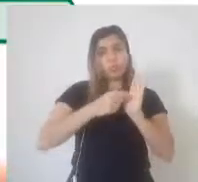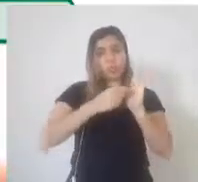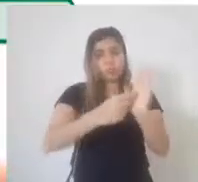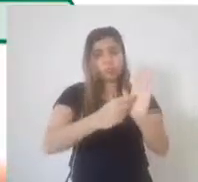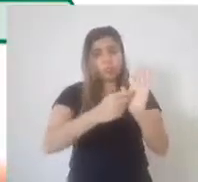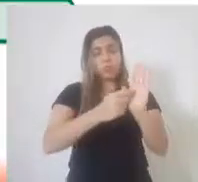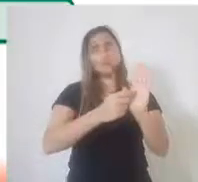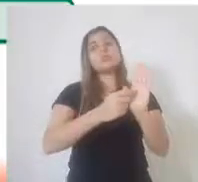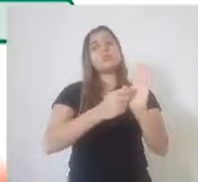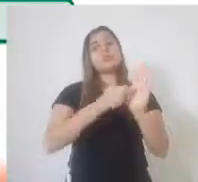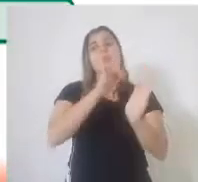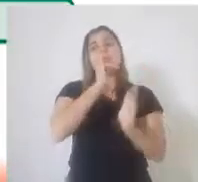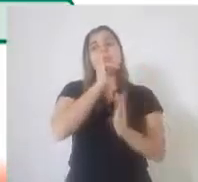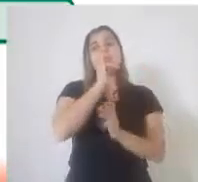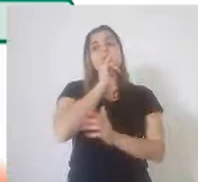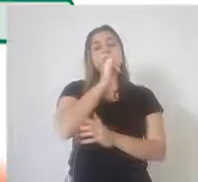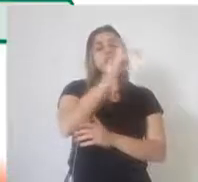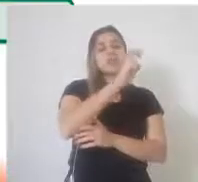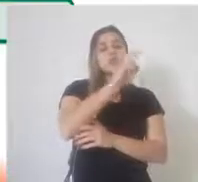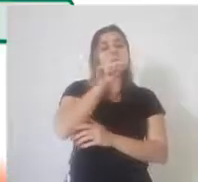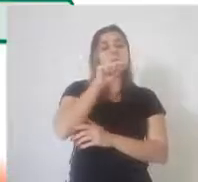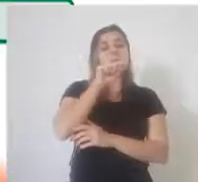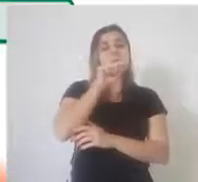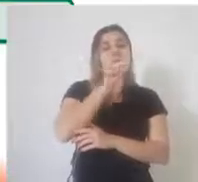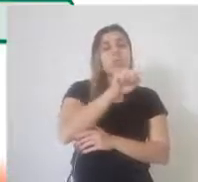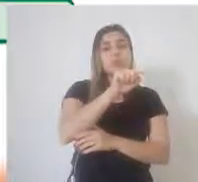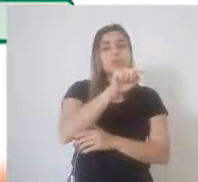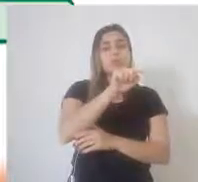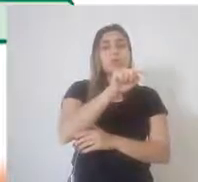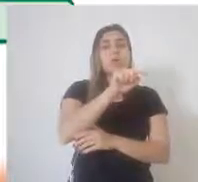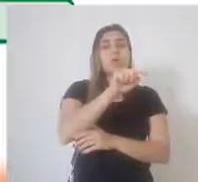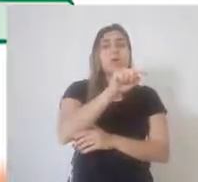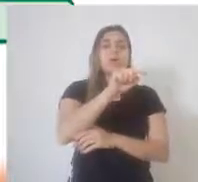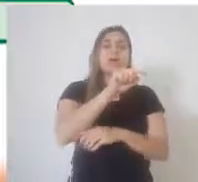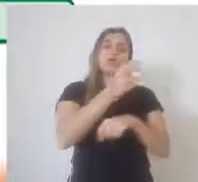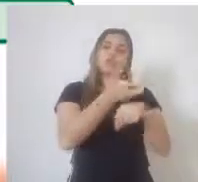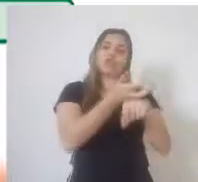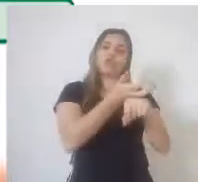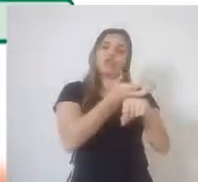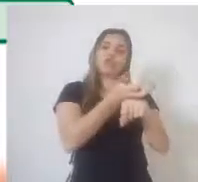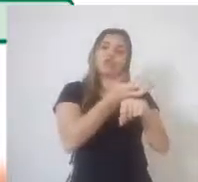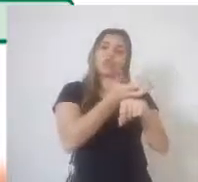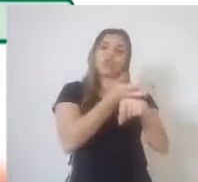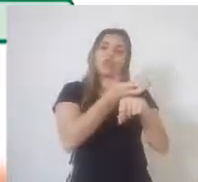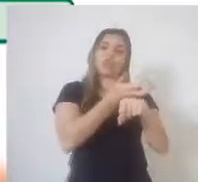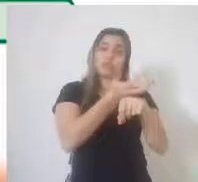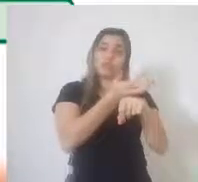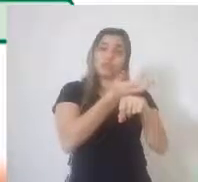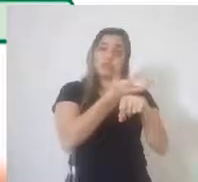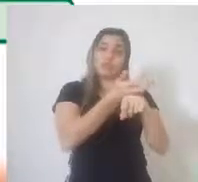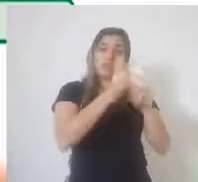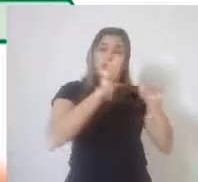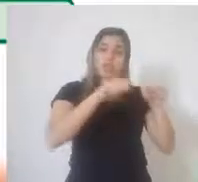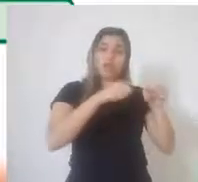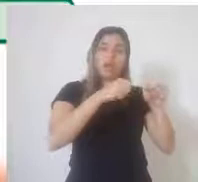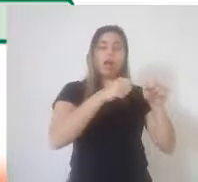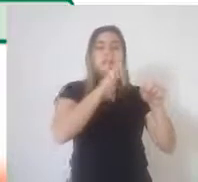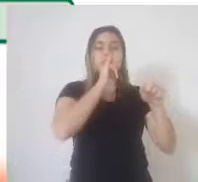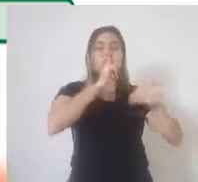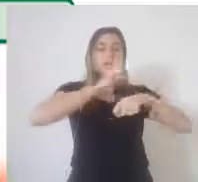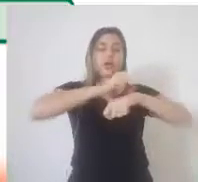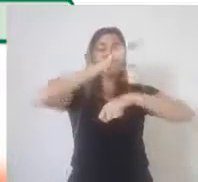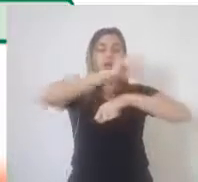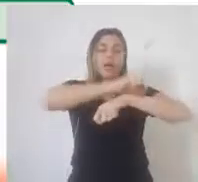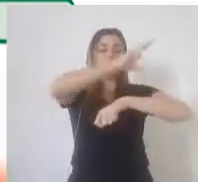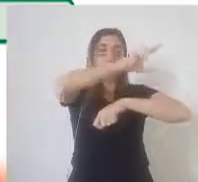traz unidades de indivíduos, né? Então 5.000 pés de capim conseguem abastecer,